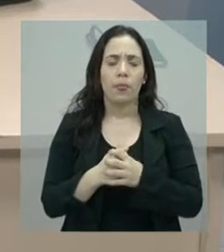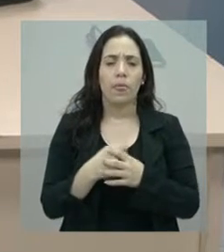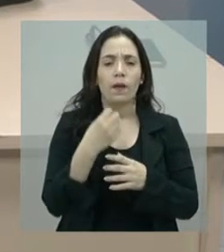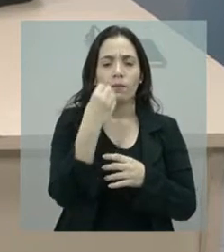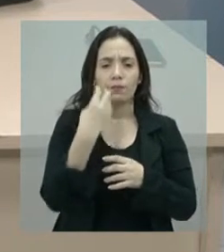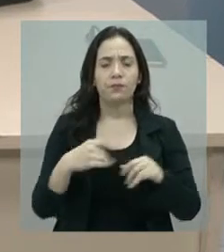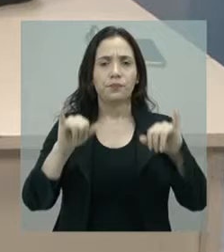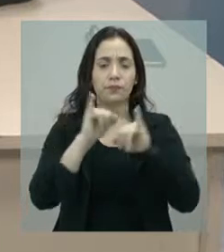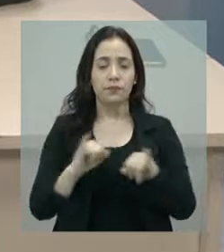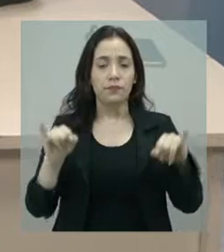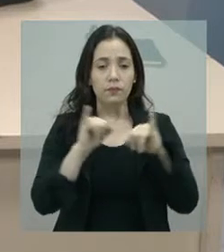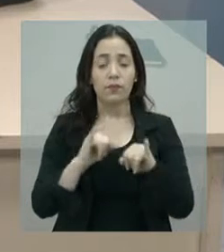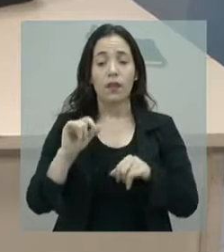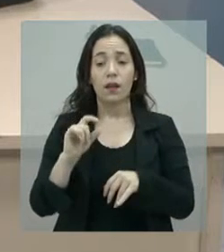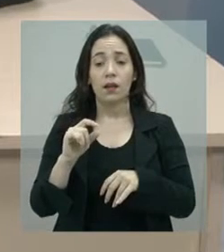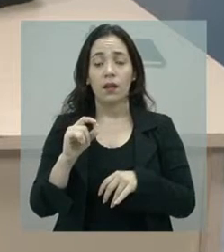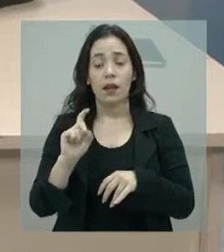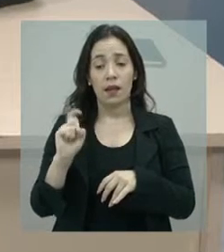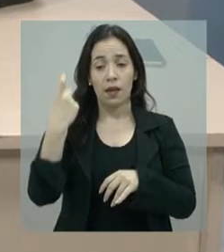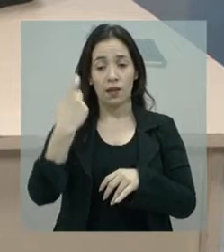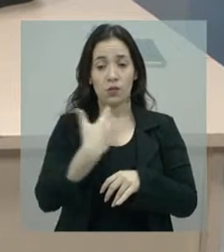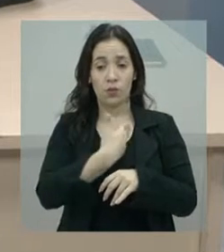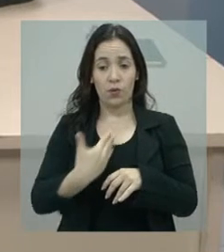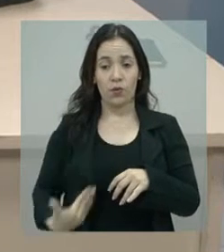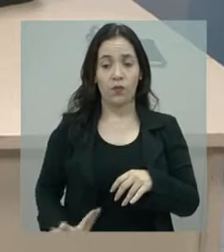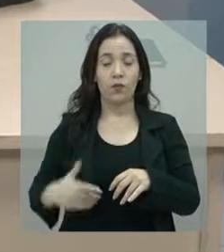ao ex-governador, ao ex-ministro,